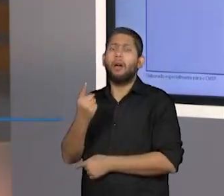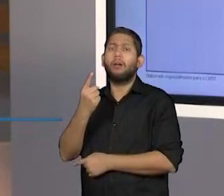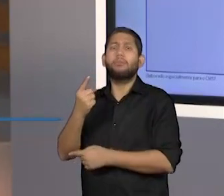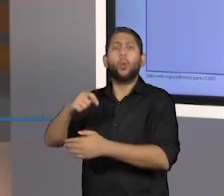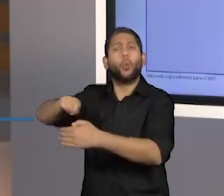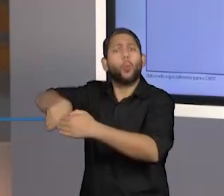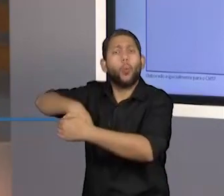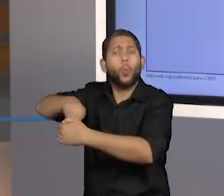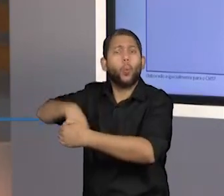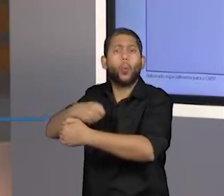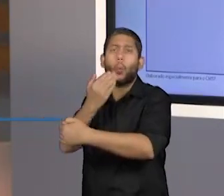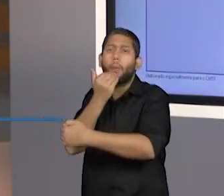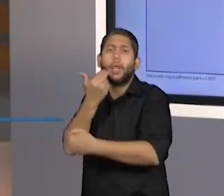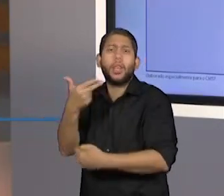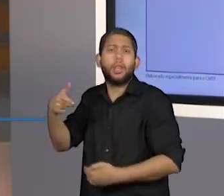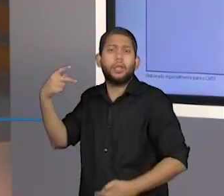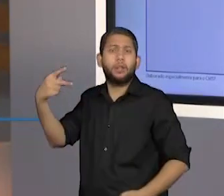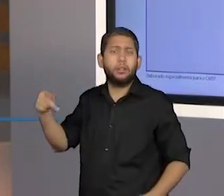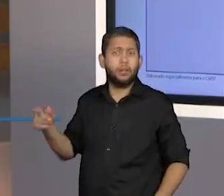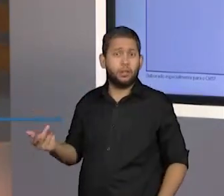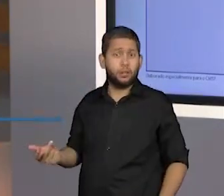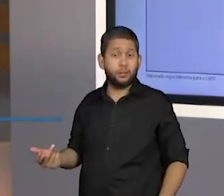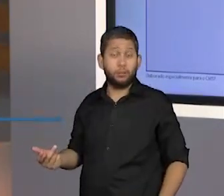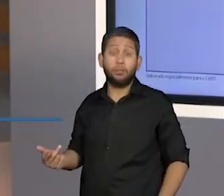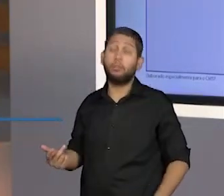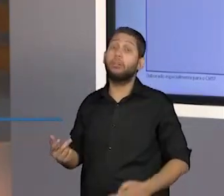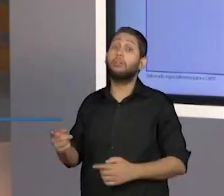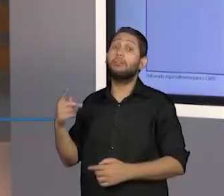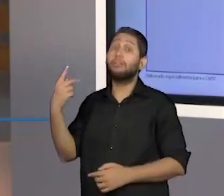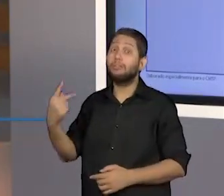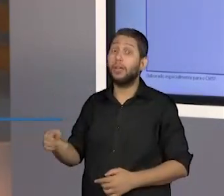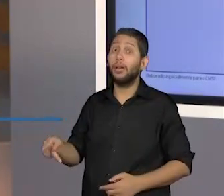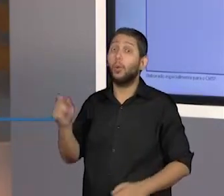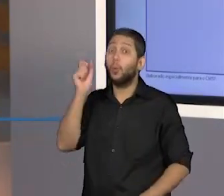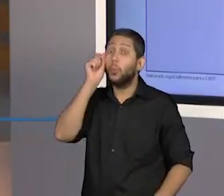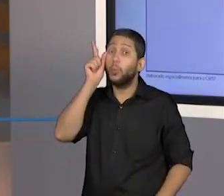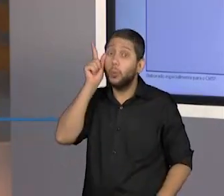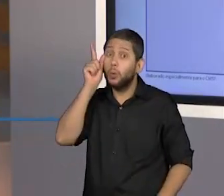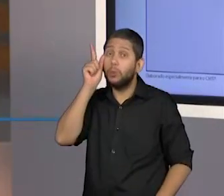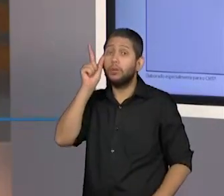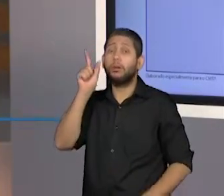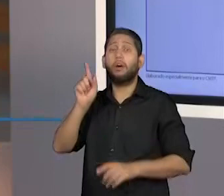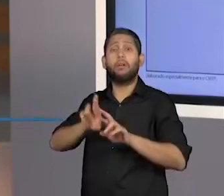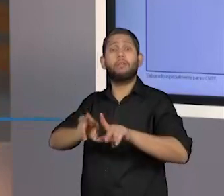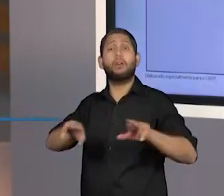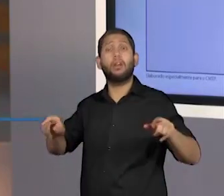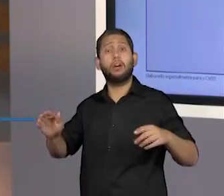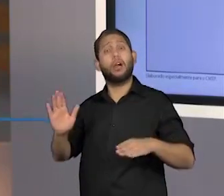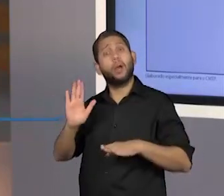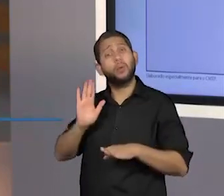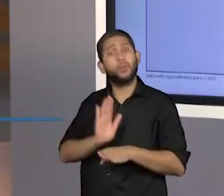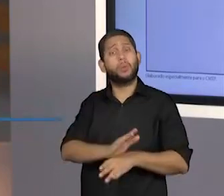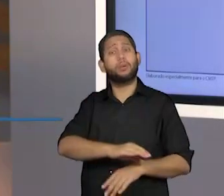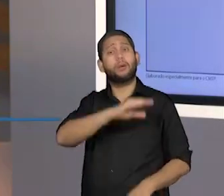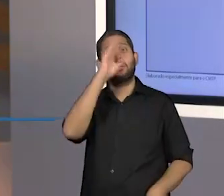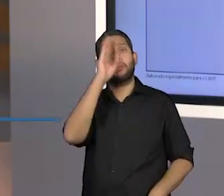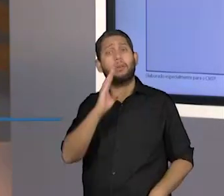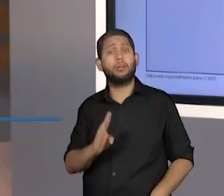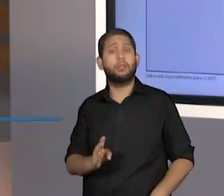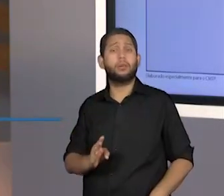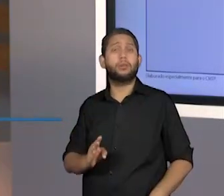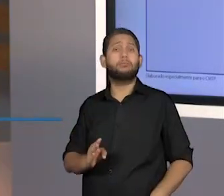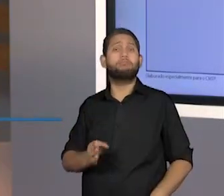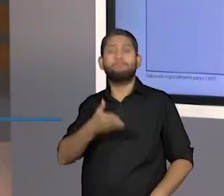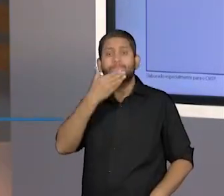que diferentes raízes culturais se misturem aqui no Brasil e fazendo o Brasil ser completamente rico de